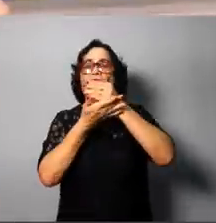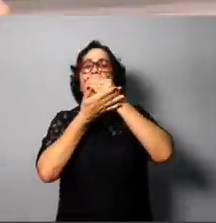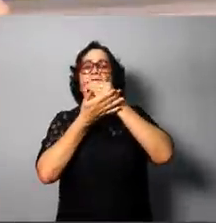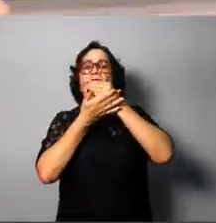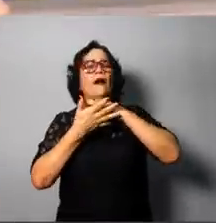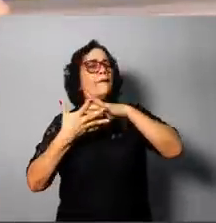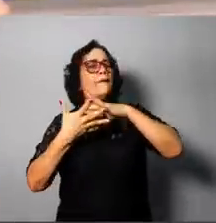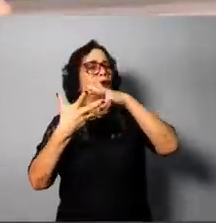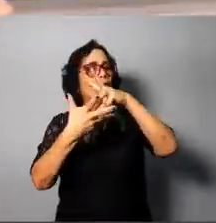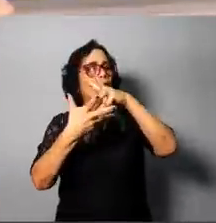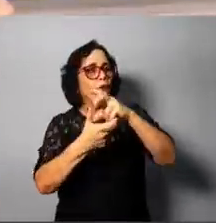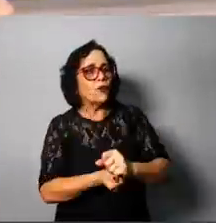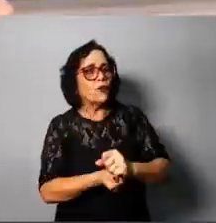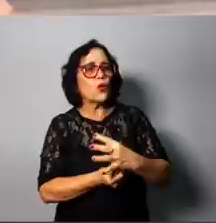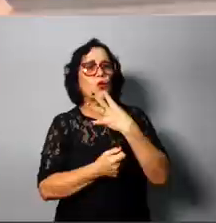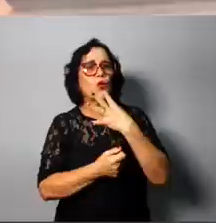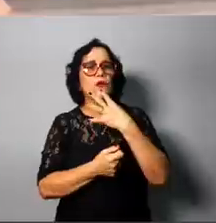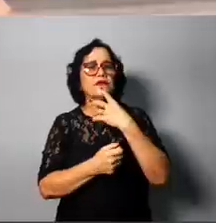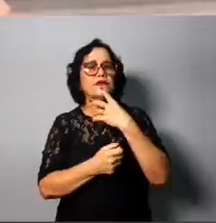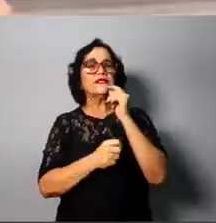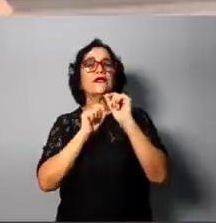os dois são um.